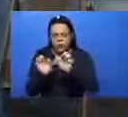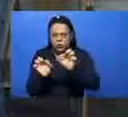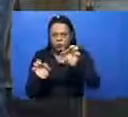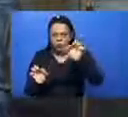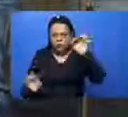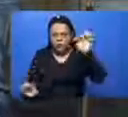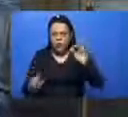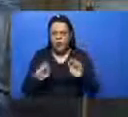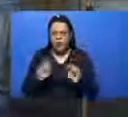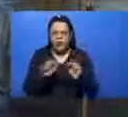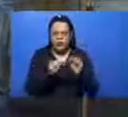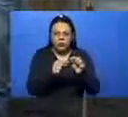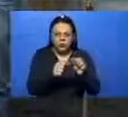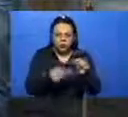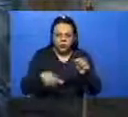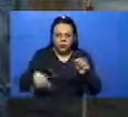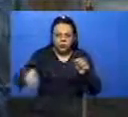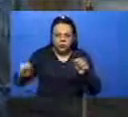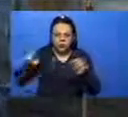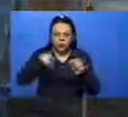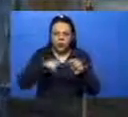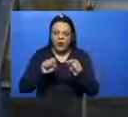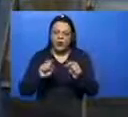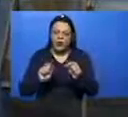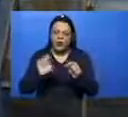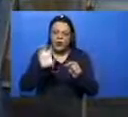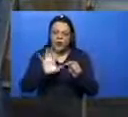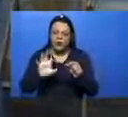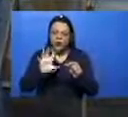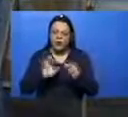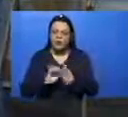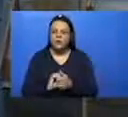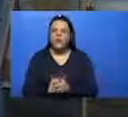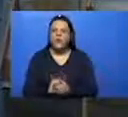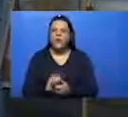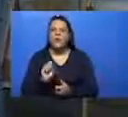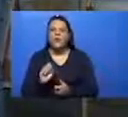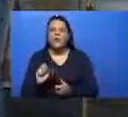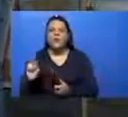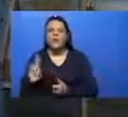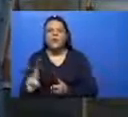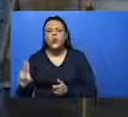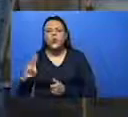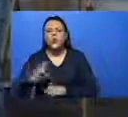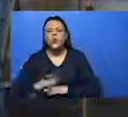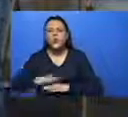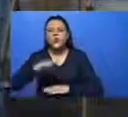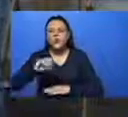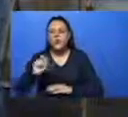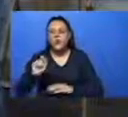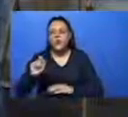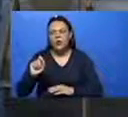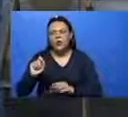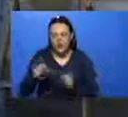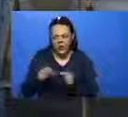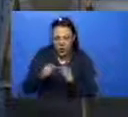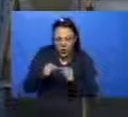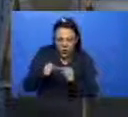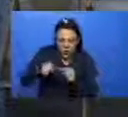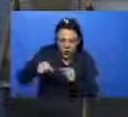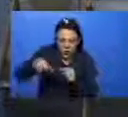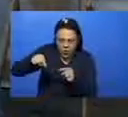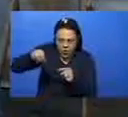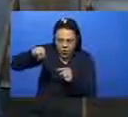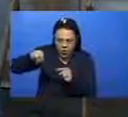círculo, setor circular e o que a gente mais vai usar, o que é um arco, né? É